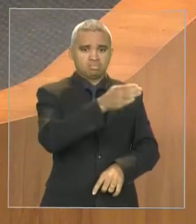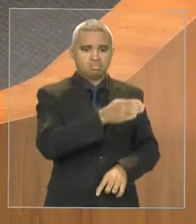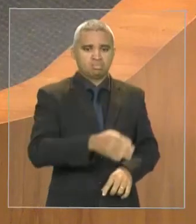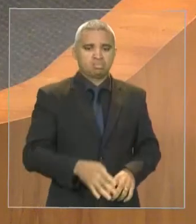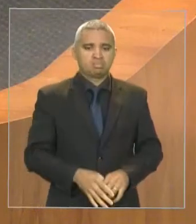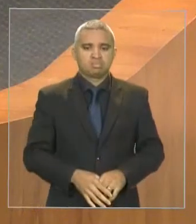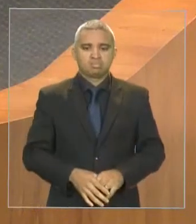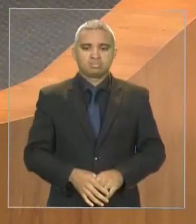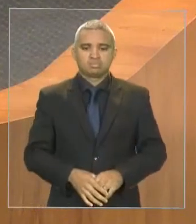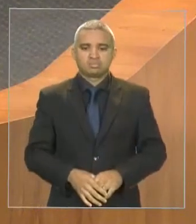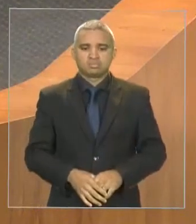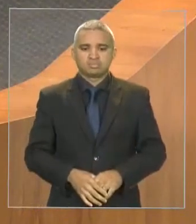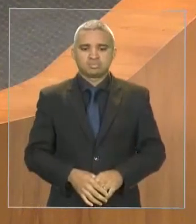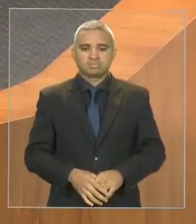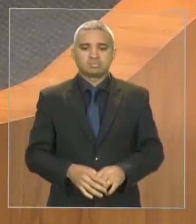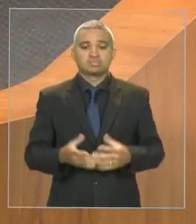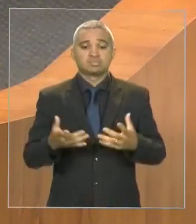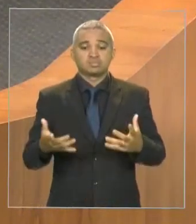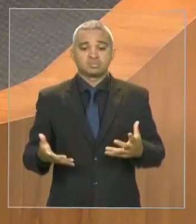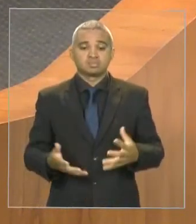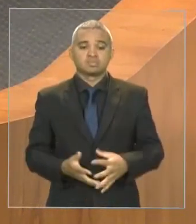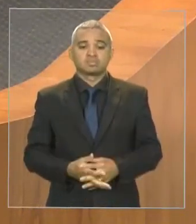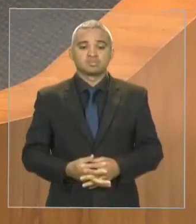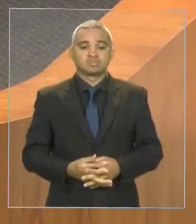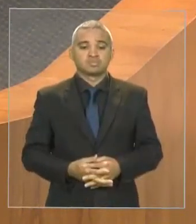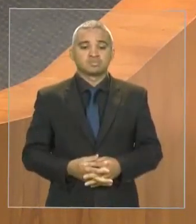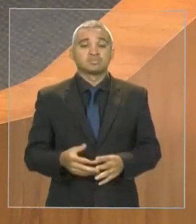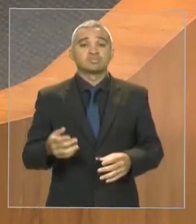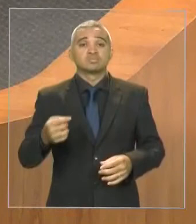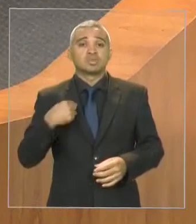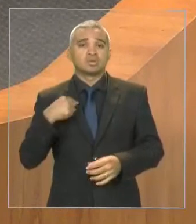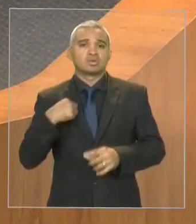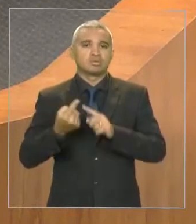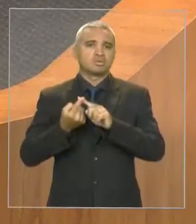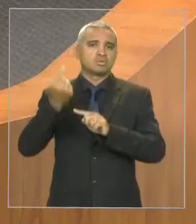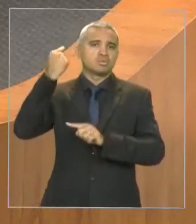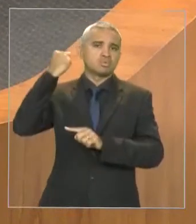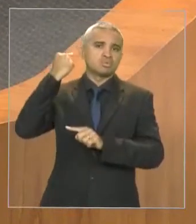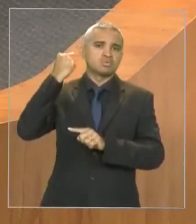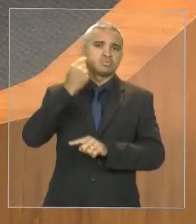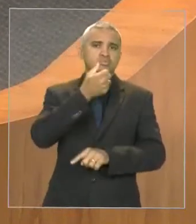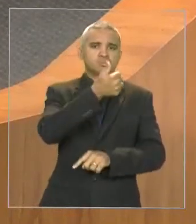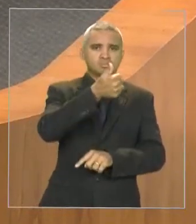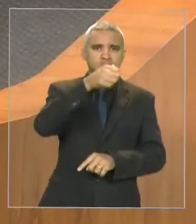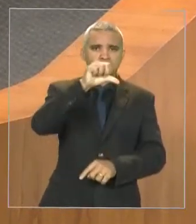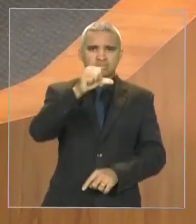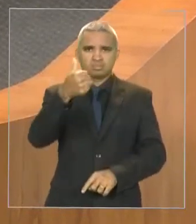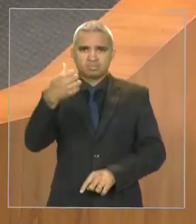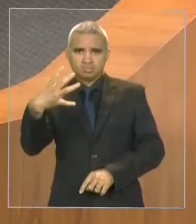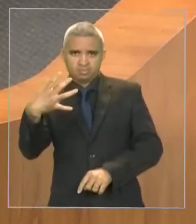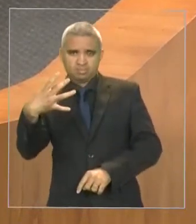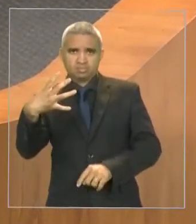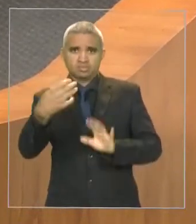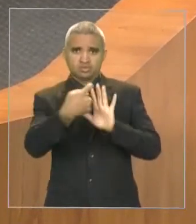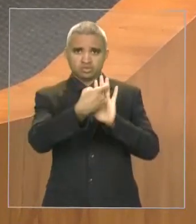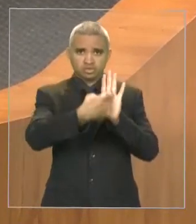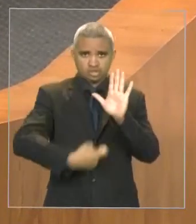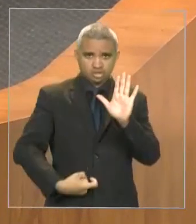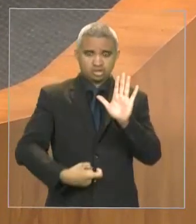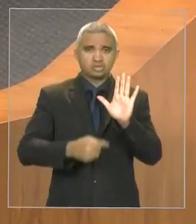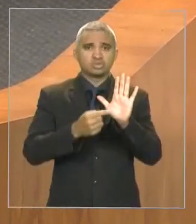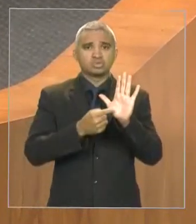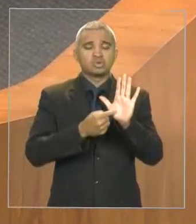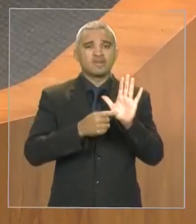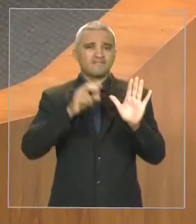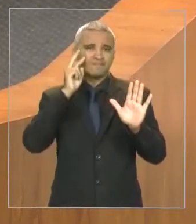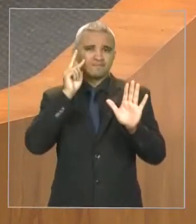Vou concluir. Para concluir, eu volto no tempo, um texto de 1914, e ele diz: de tanto ver triunfar